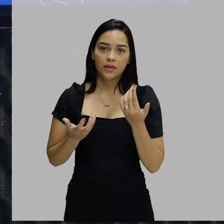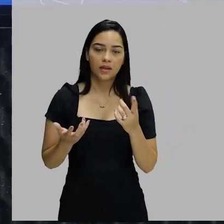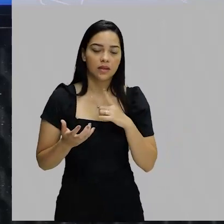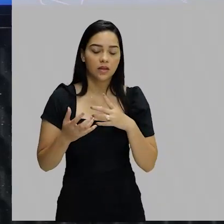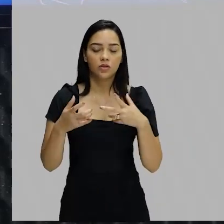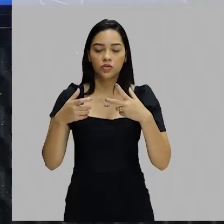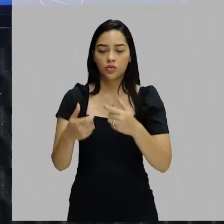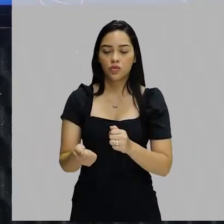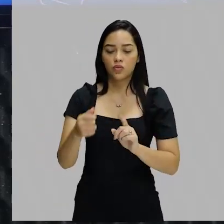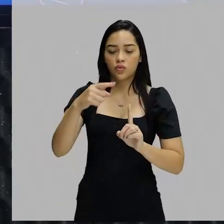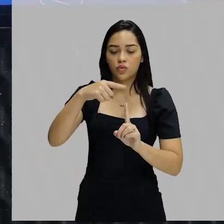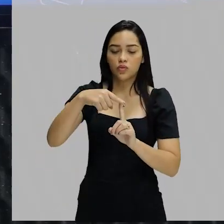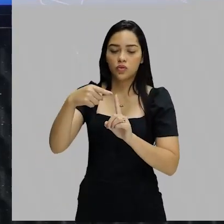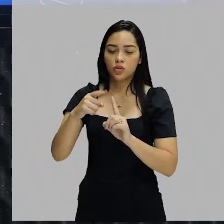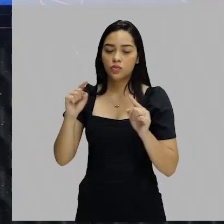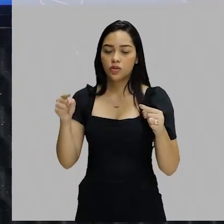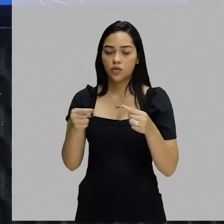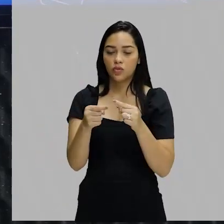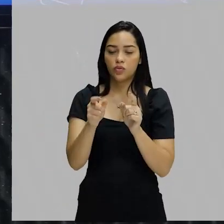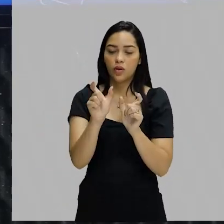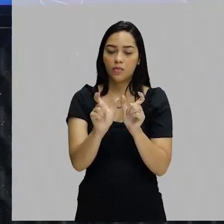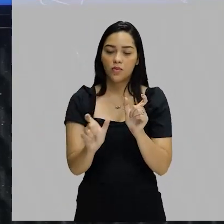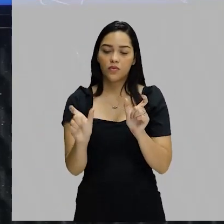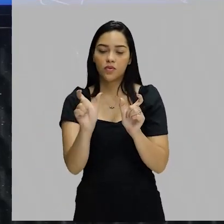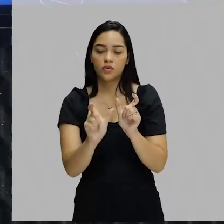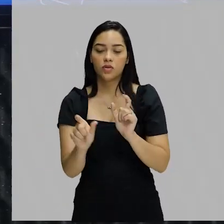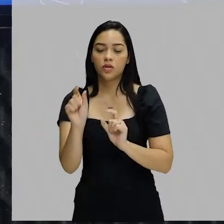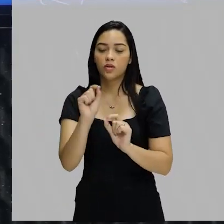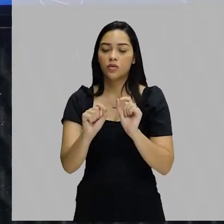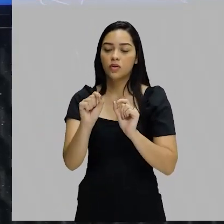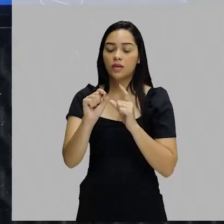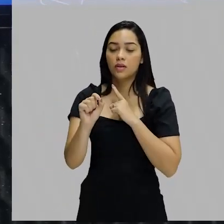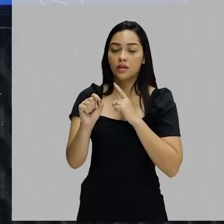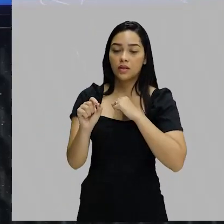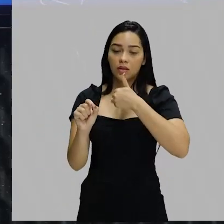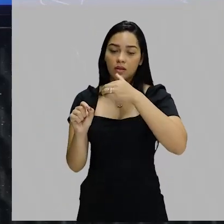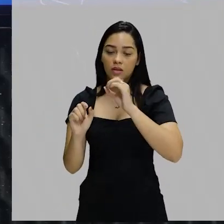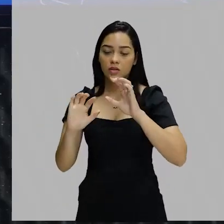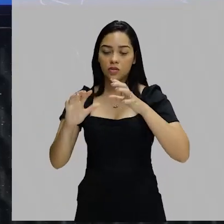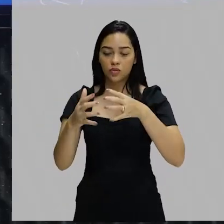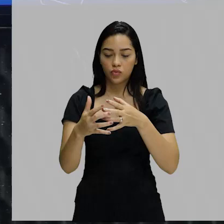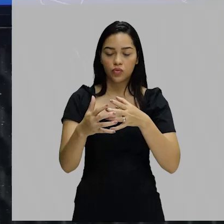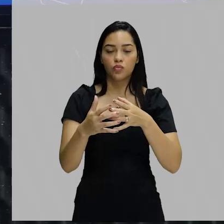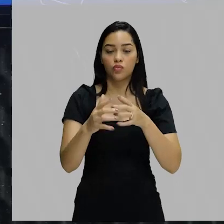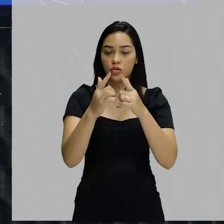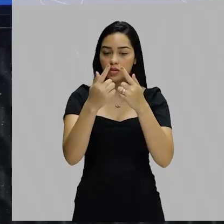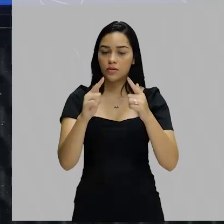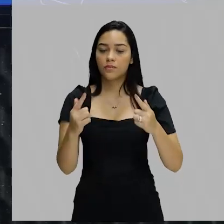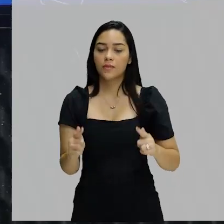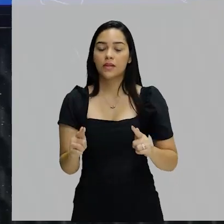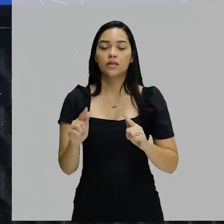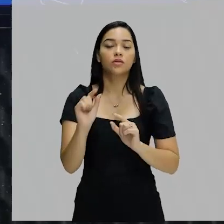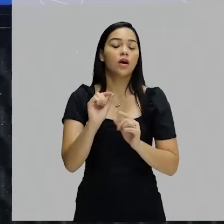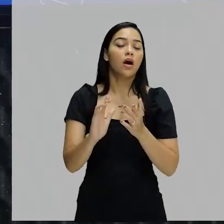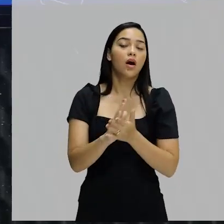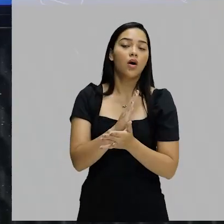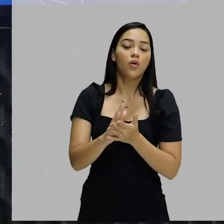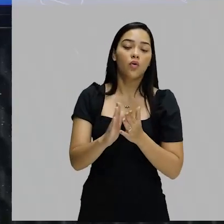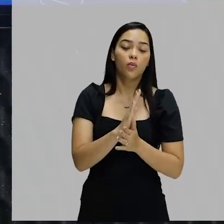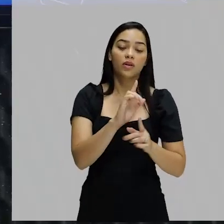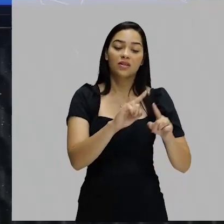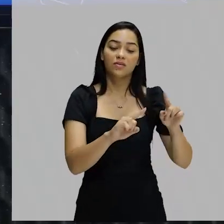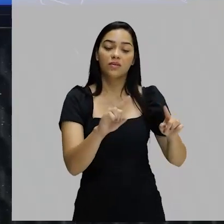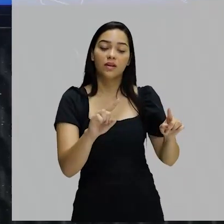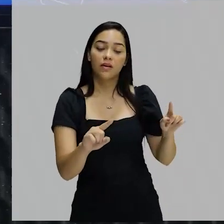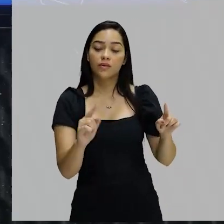toda a classificação de acordo com a morfologia, né, que são classificadas em 10 classes gramaticais. Dessas classes gramaticais, algumas são